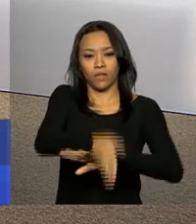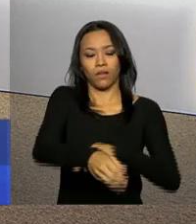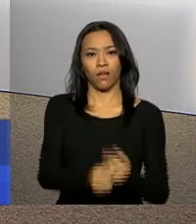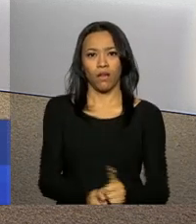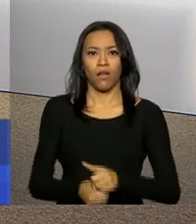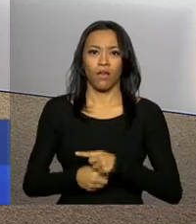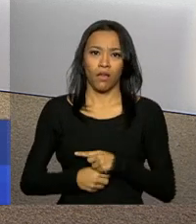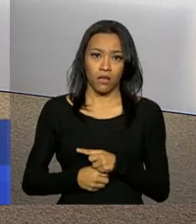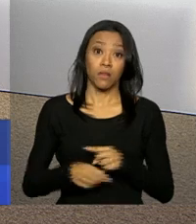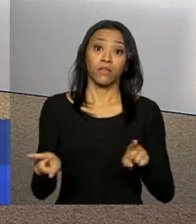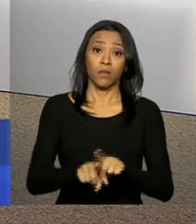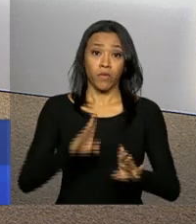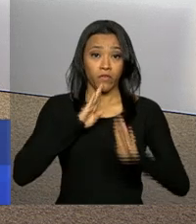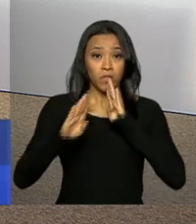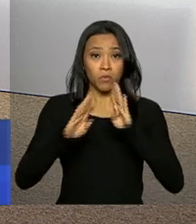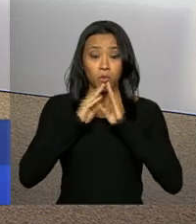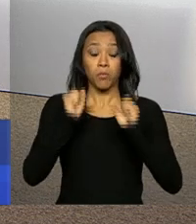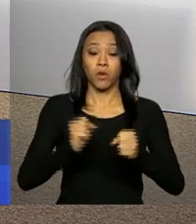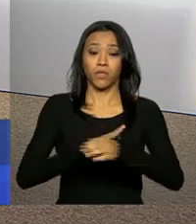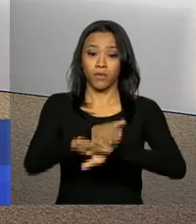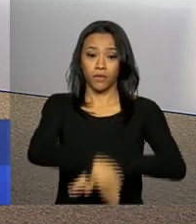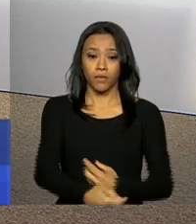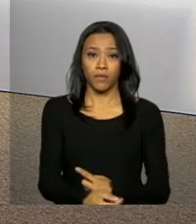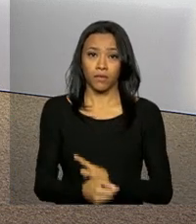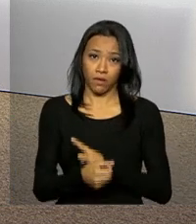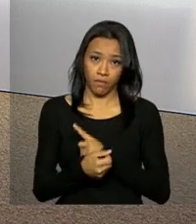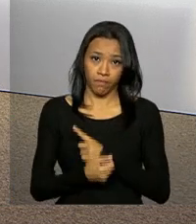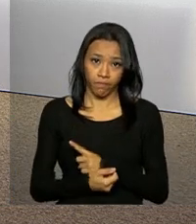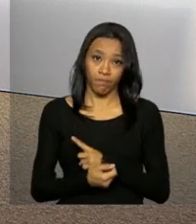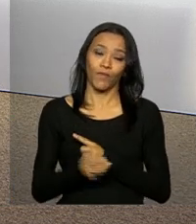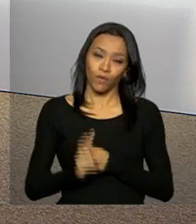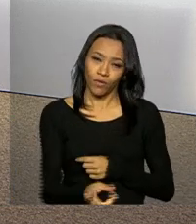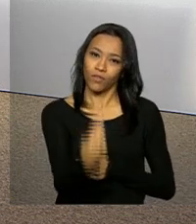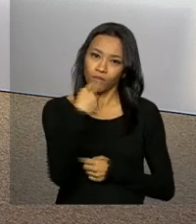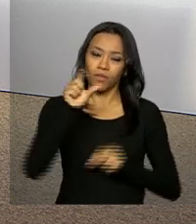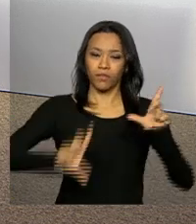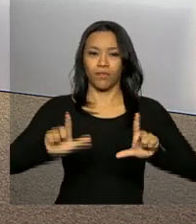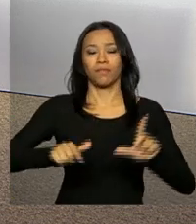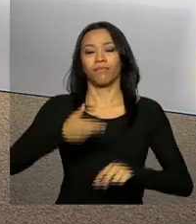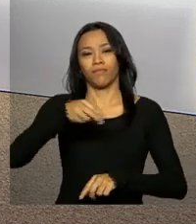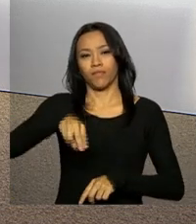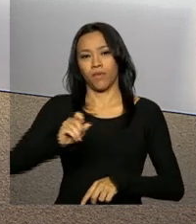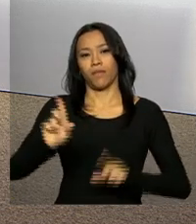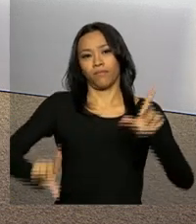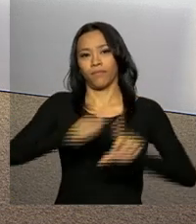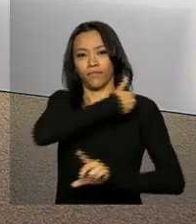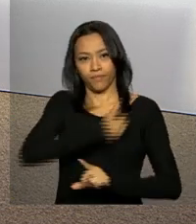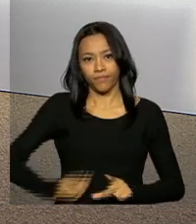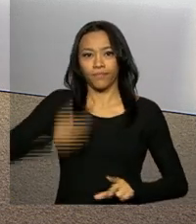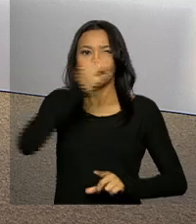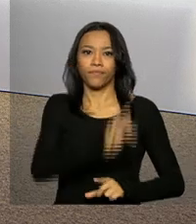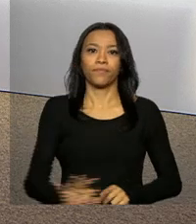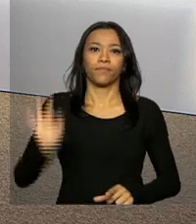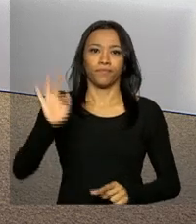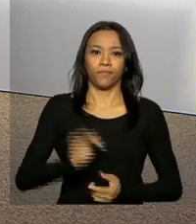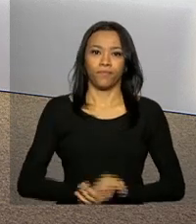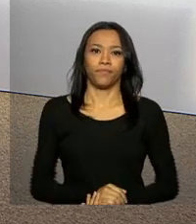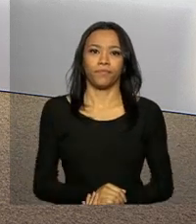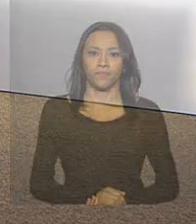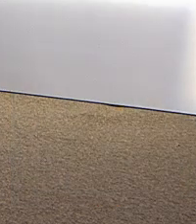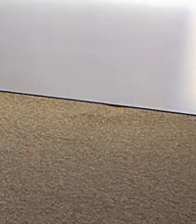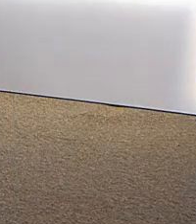twitter.com/tvnbr e facebook.com/tvnbr. Continue com a gente na NBR, a TV do Governo Federal.